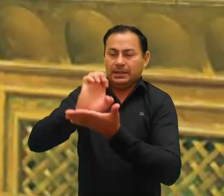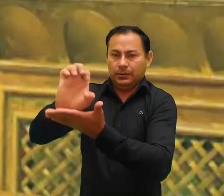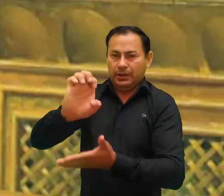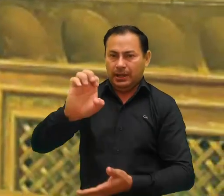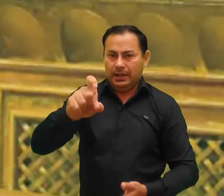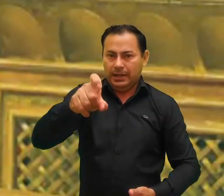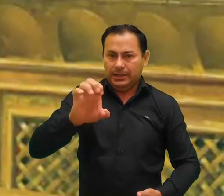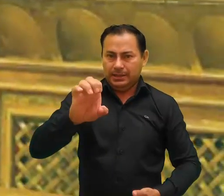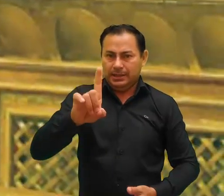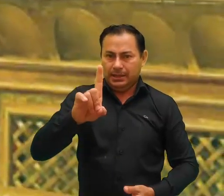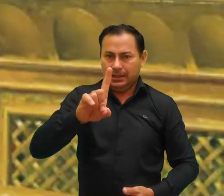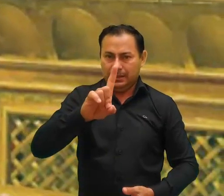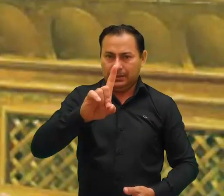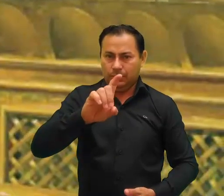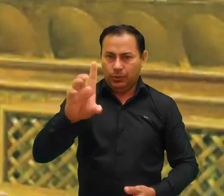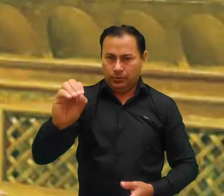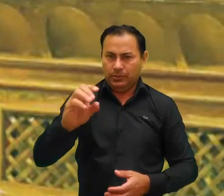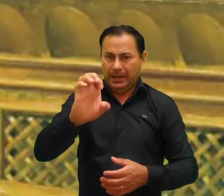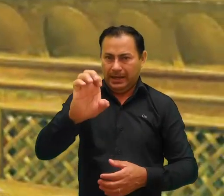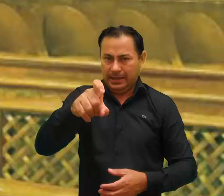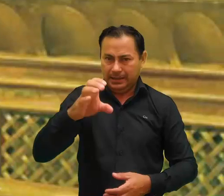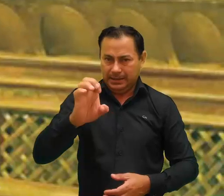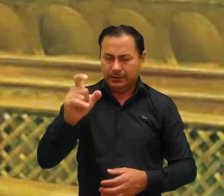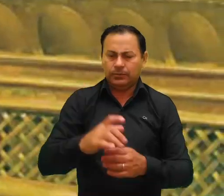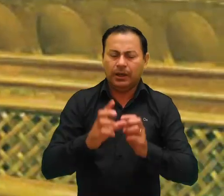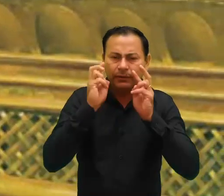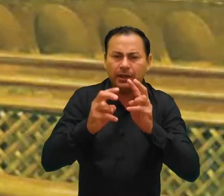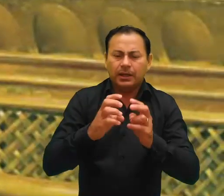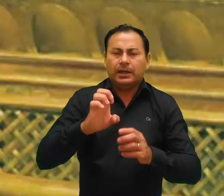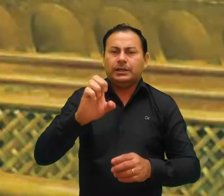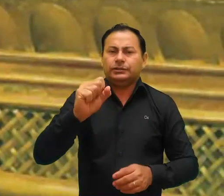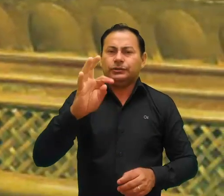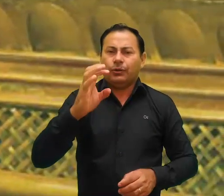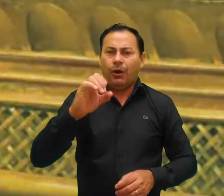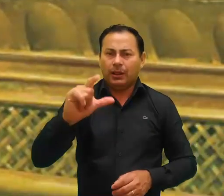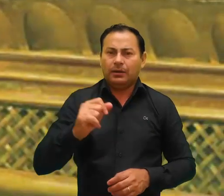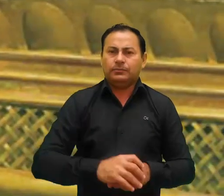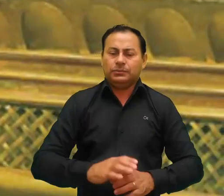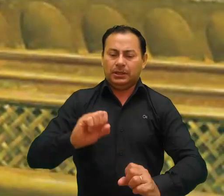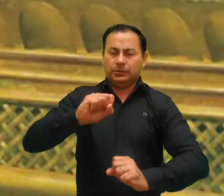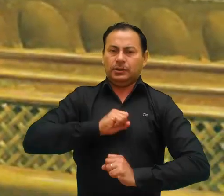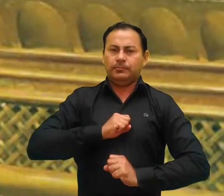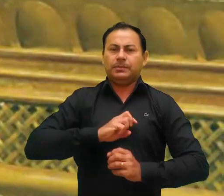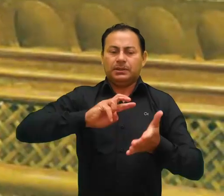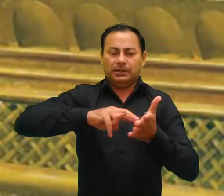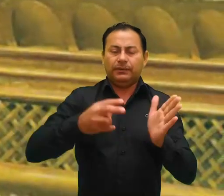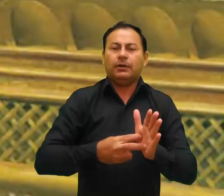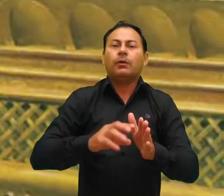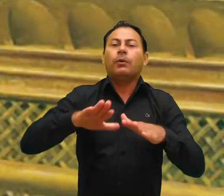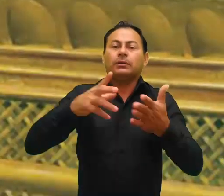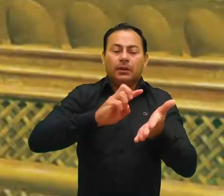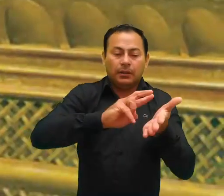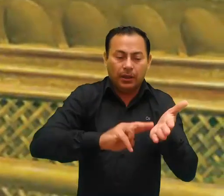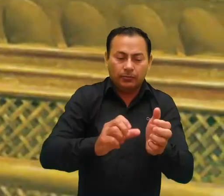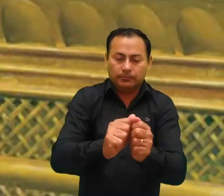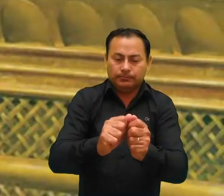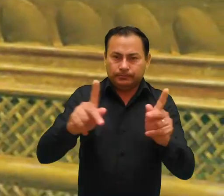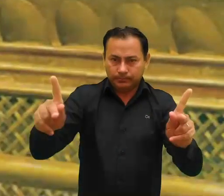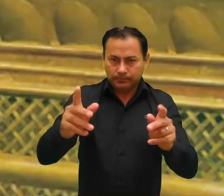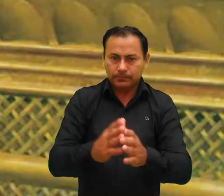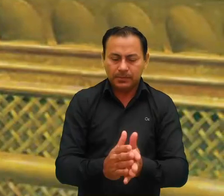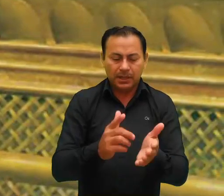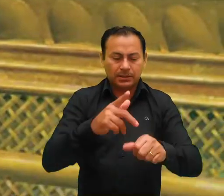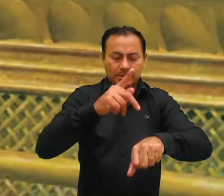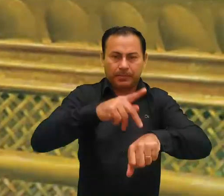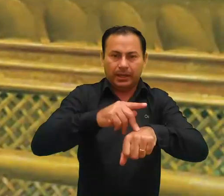descrição da estola sacerdotal. Aí você poderá entender o que estes símbolos bíblicos significam quando ler o Apocalipse.